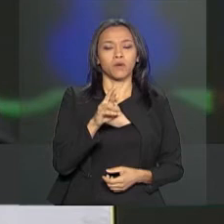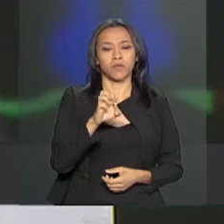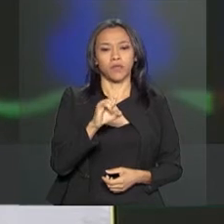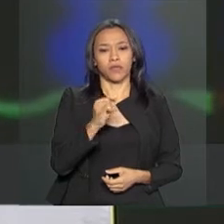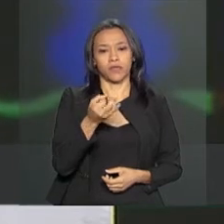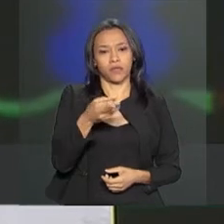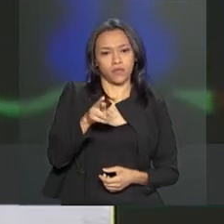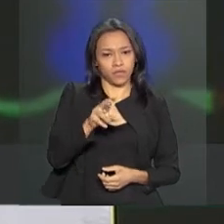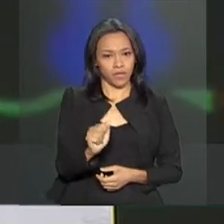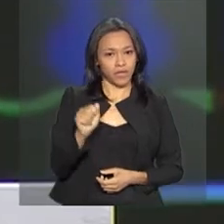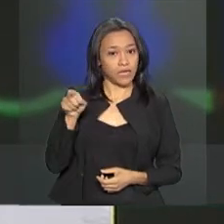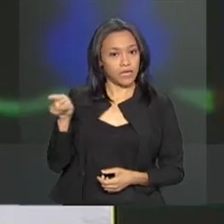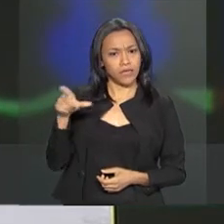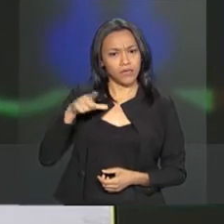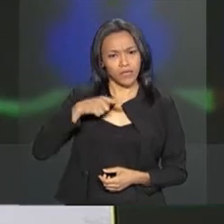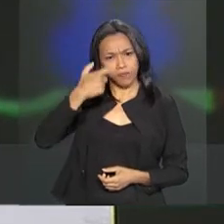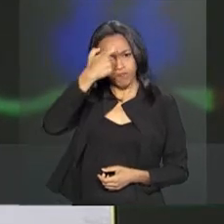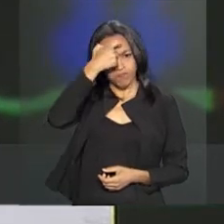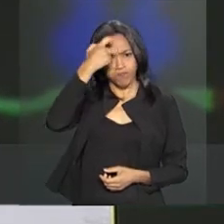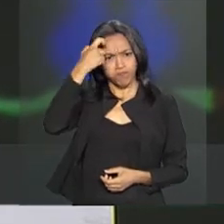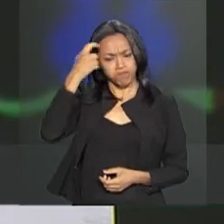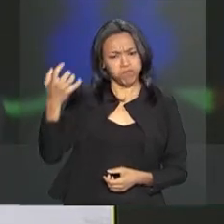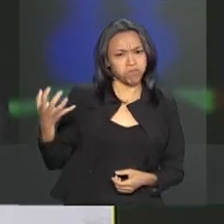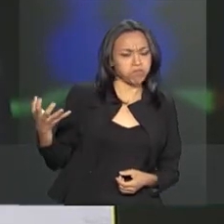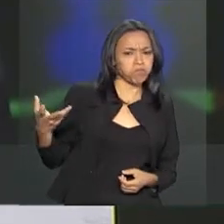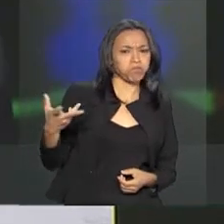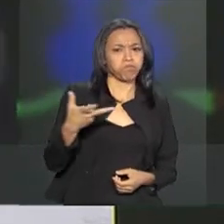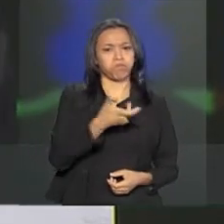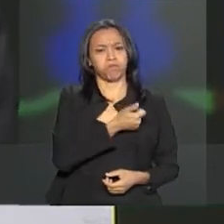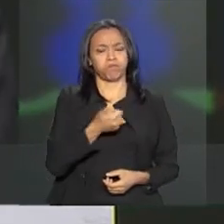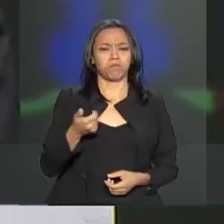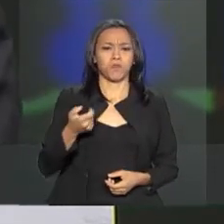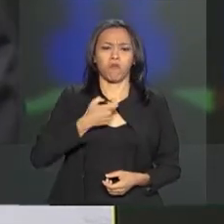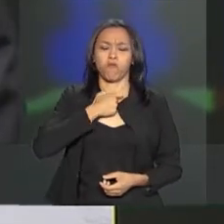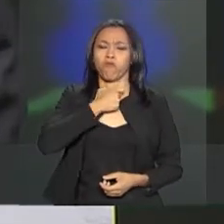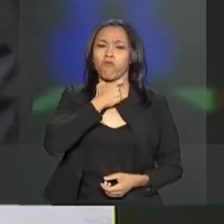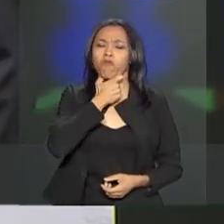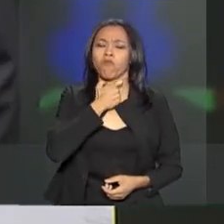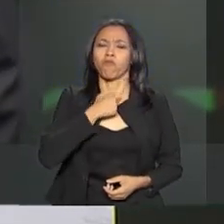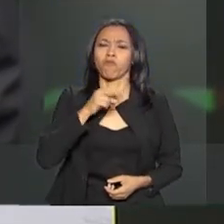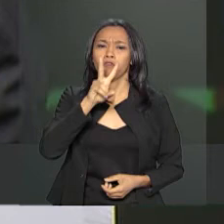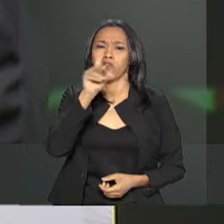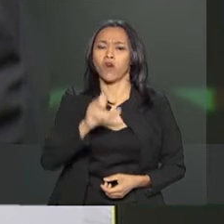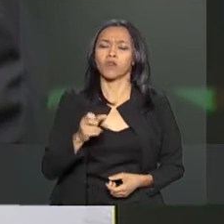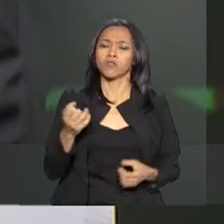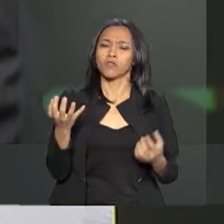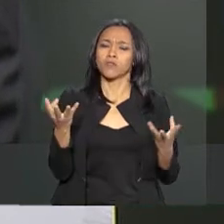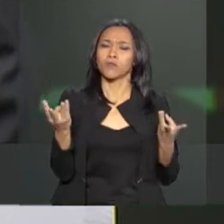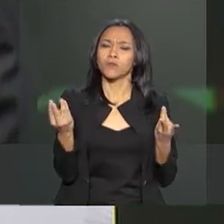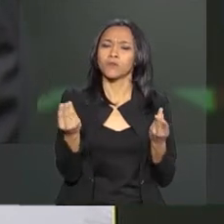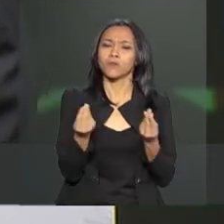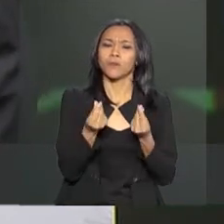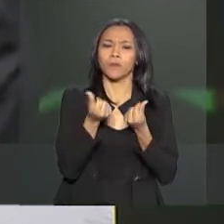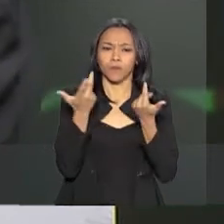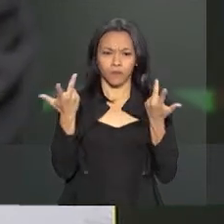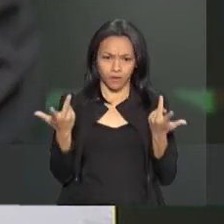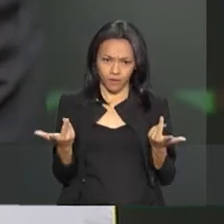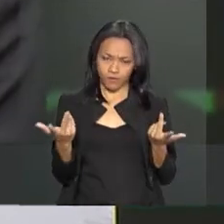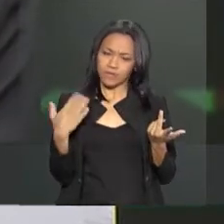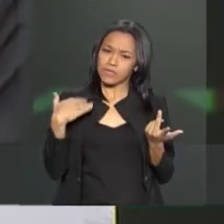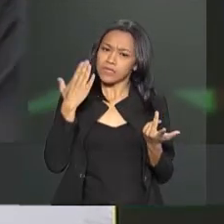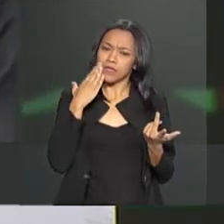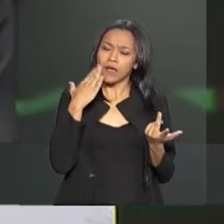ele tem esta capacidade extraordinária, com uma voz suave, maviosa, não é? Dizer com